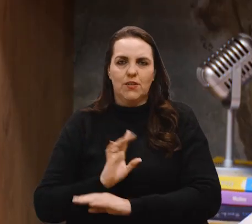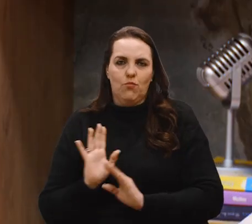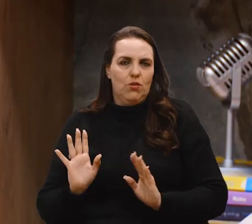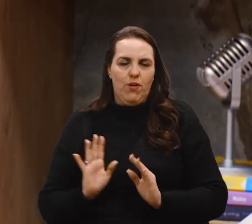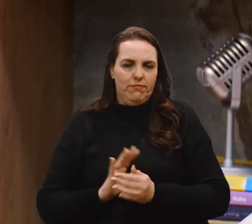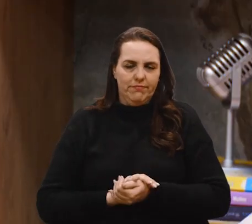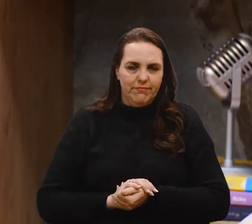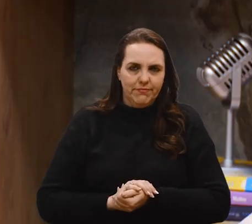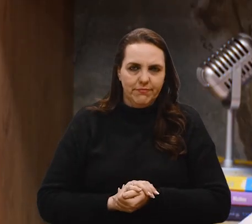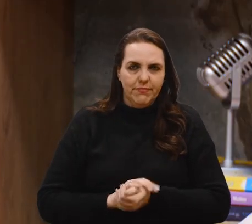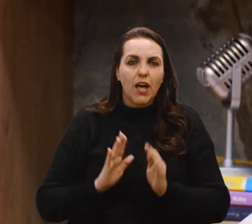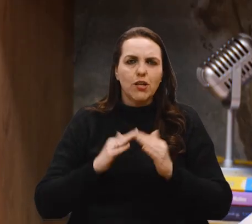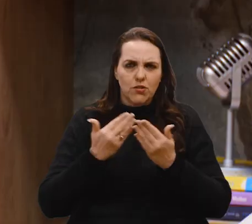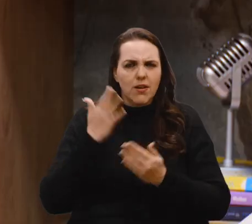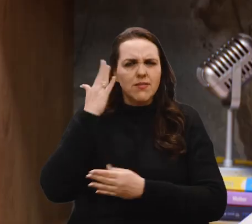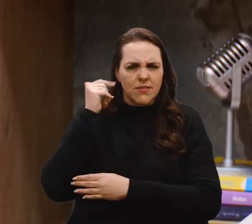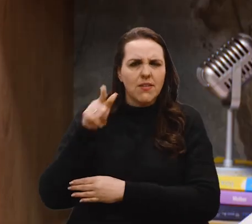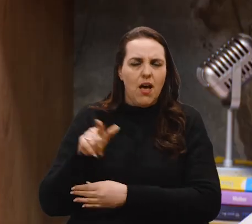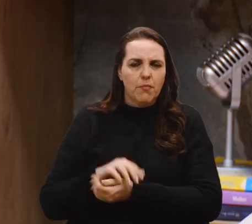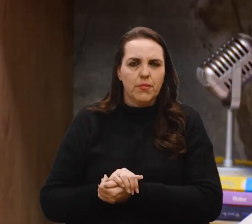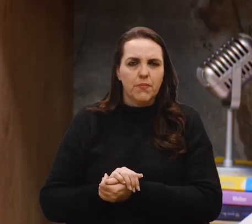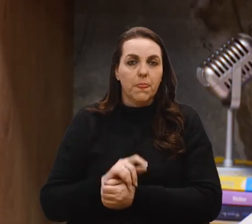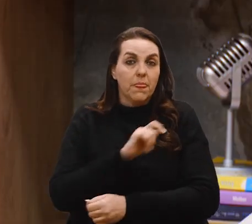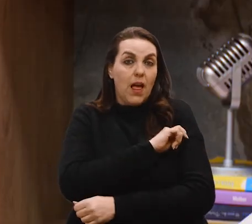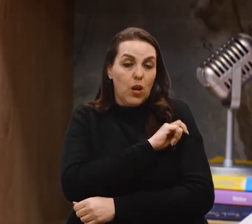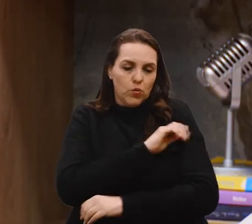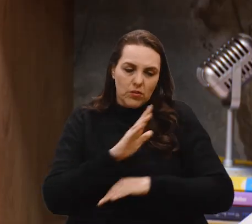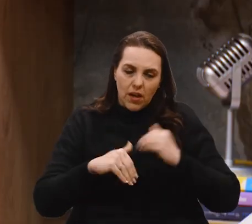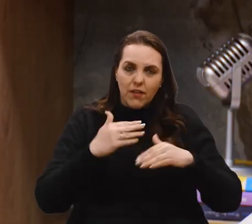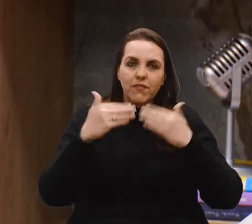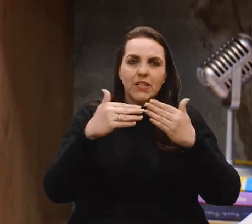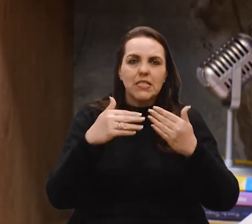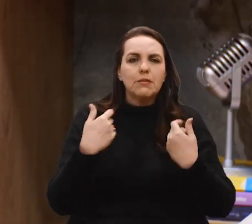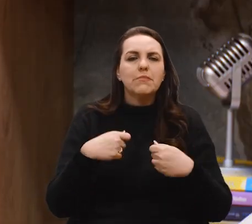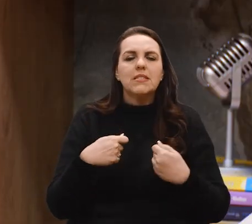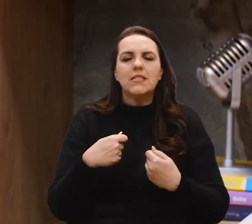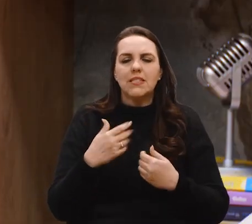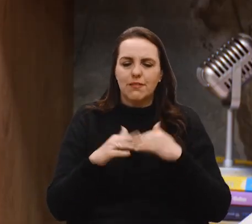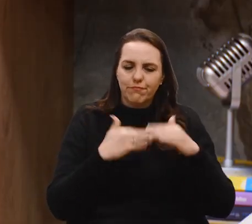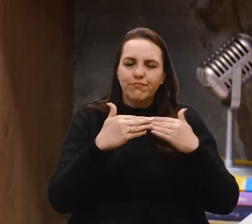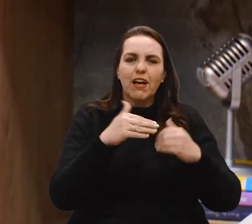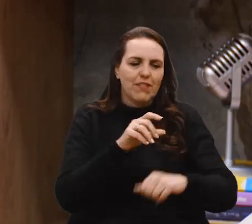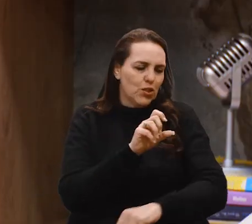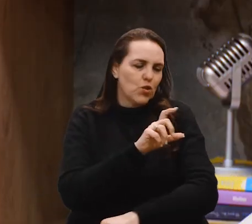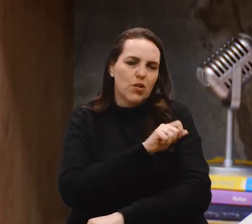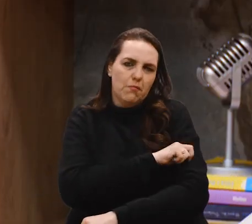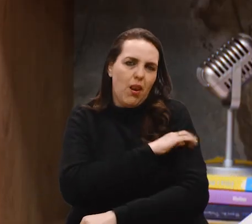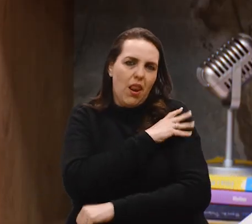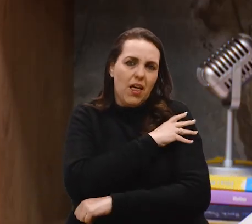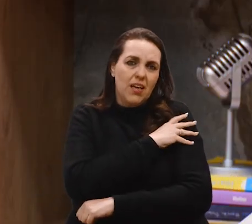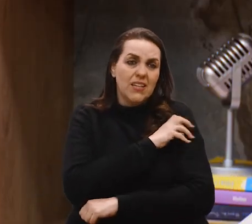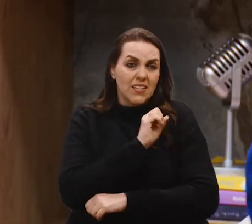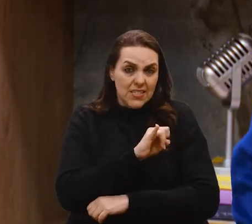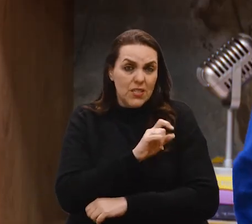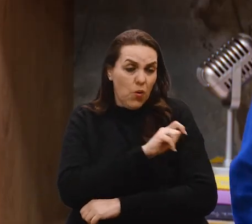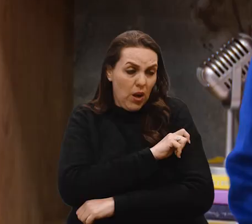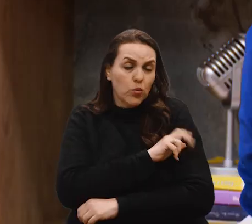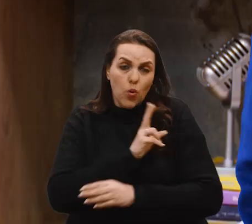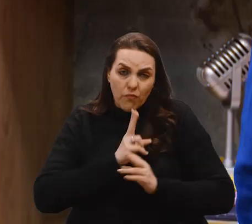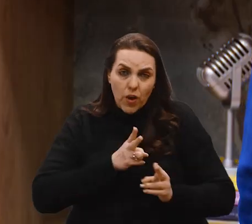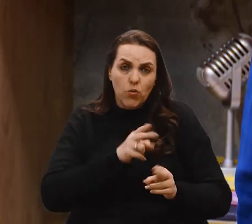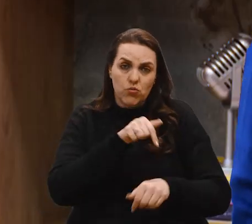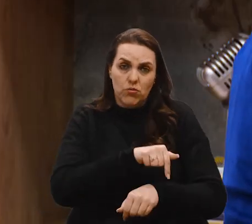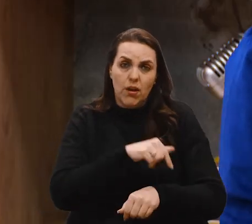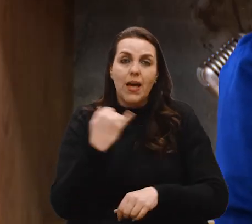Por exemplo, se um aluno avança, é porque foi visto que esse aluno precisa avançar. Agora, se o aluno continua no ano, é porque esse aluno